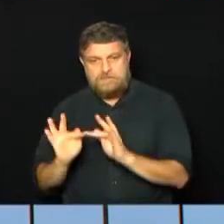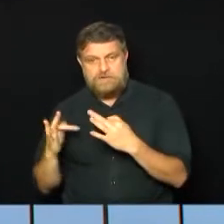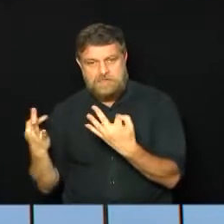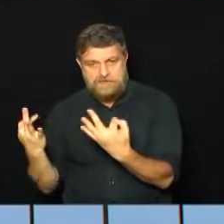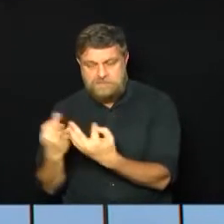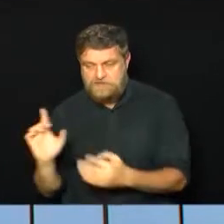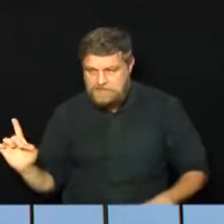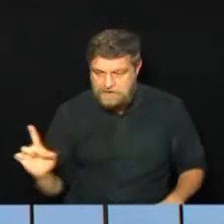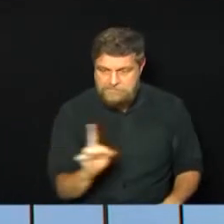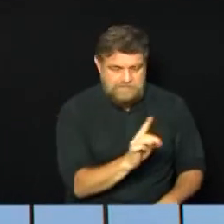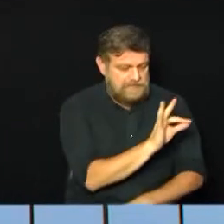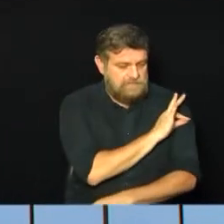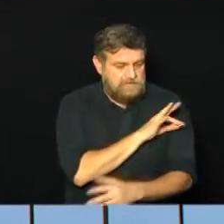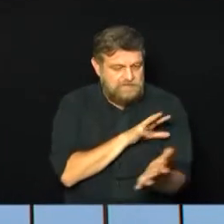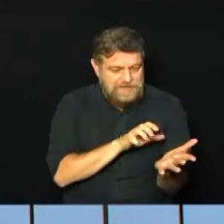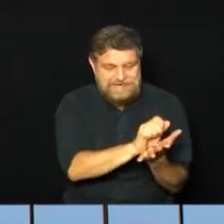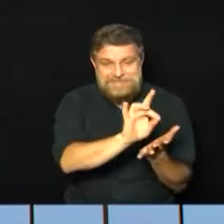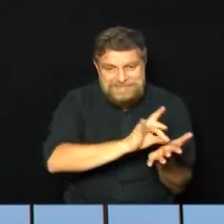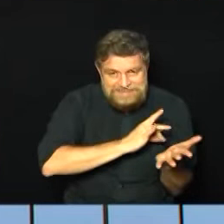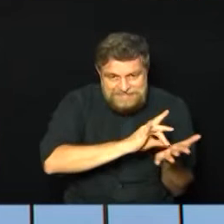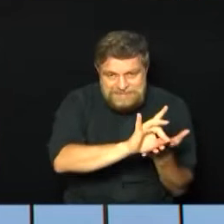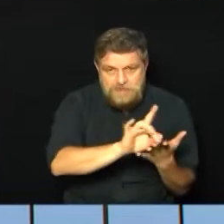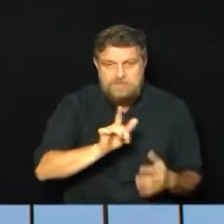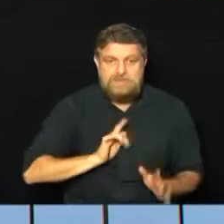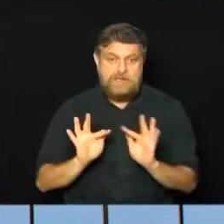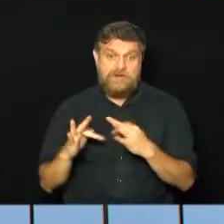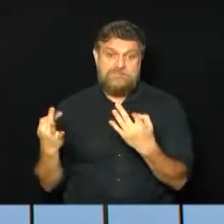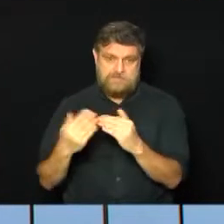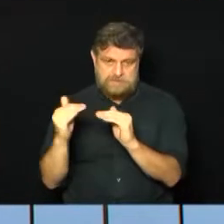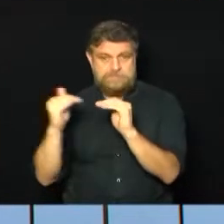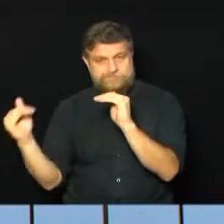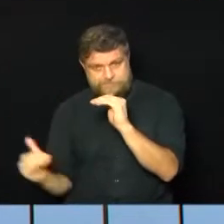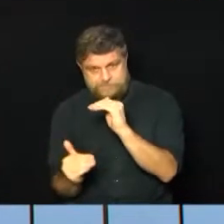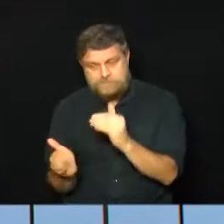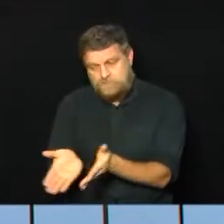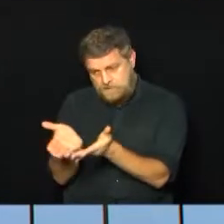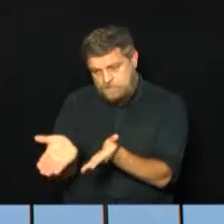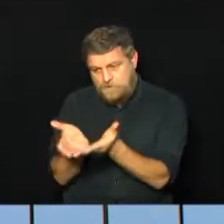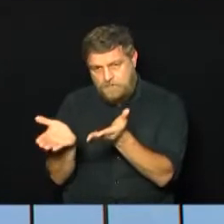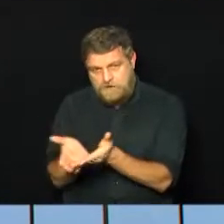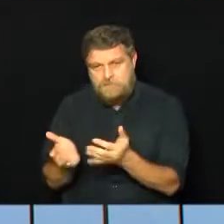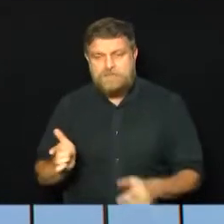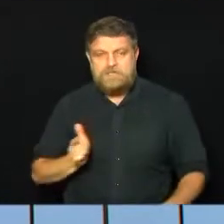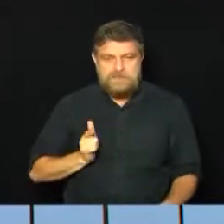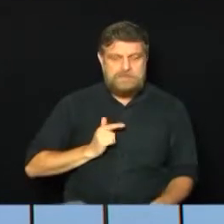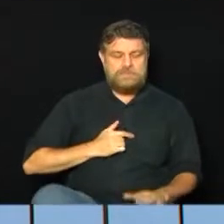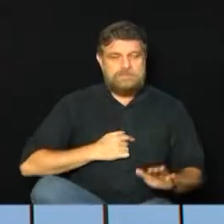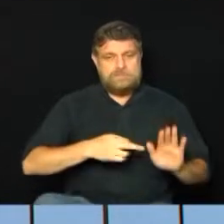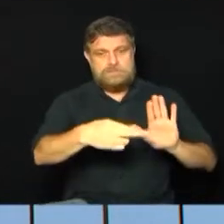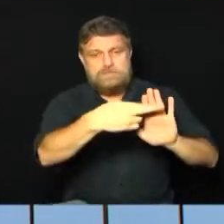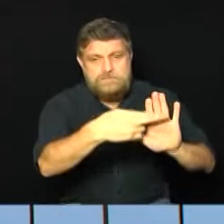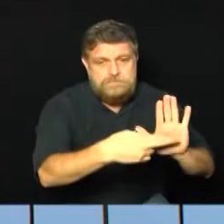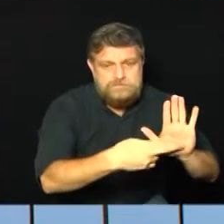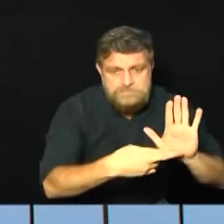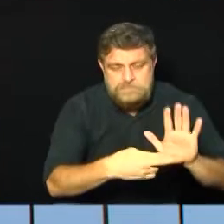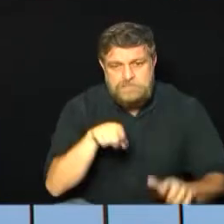faz inscrição na prefeitura. Lógico, tem que ser famílias que realmente precisam, tem todo o procedimento lá que você